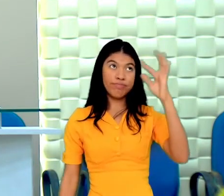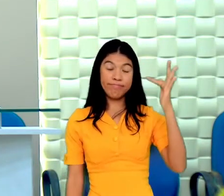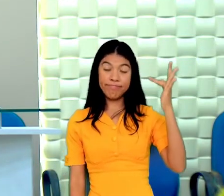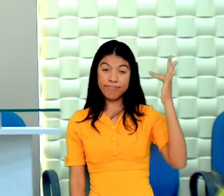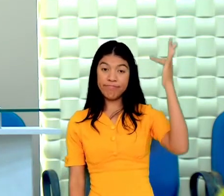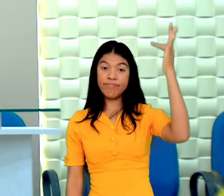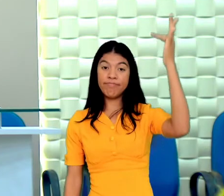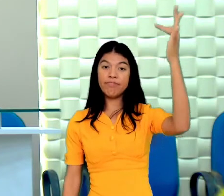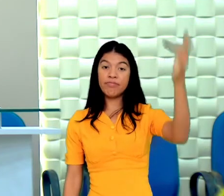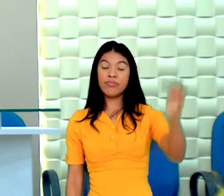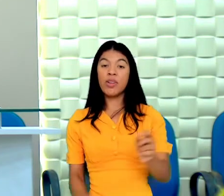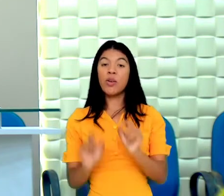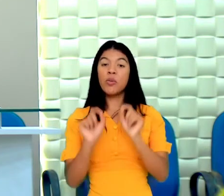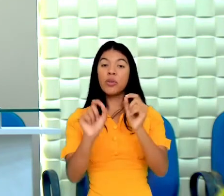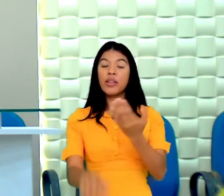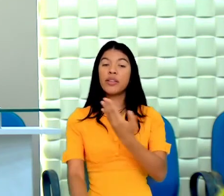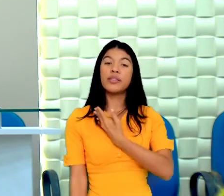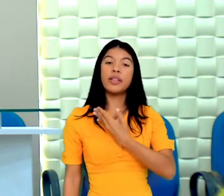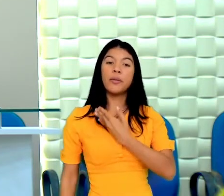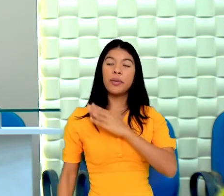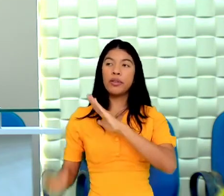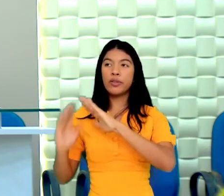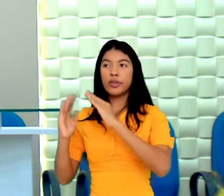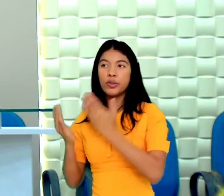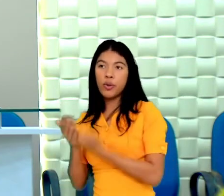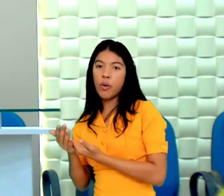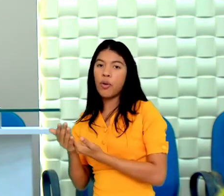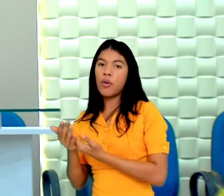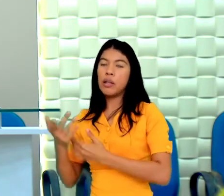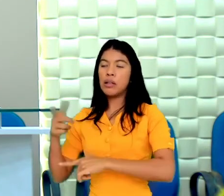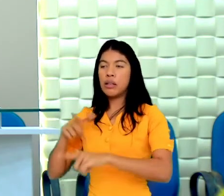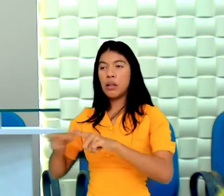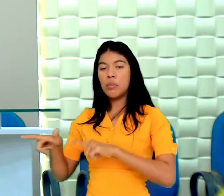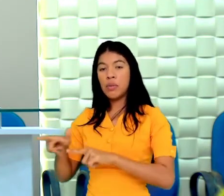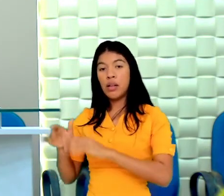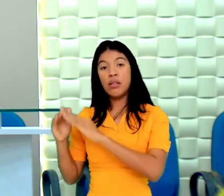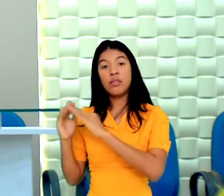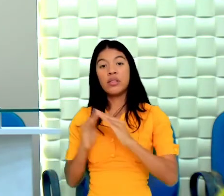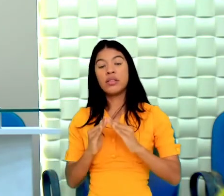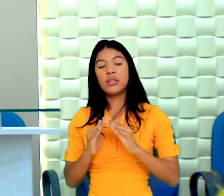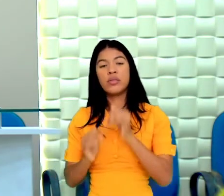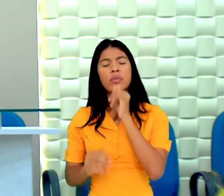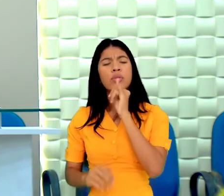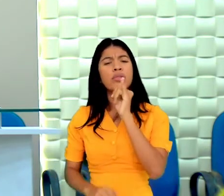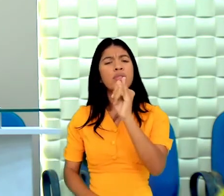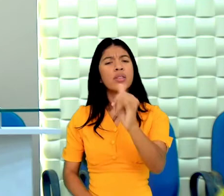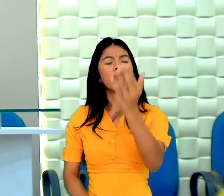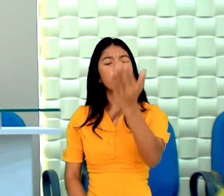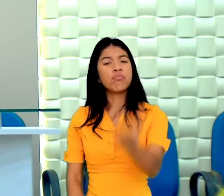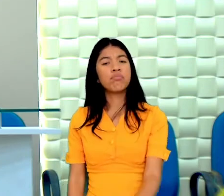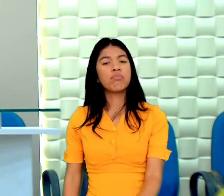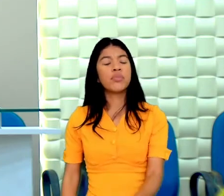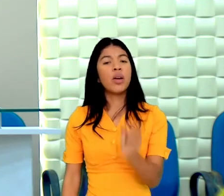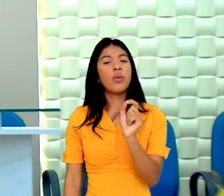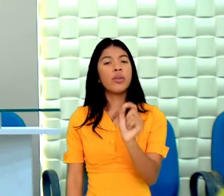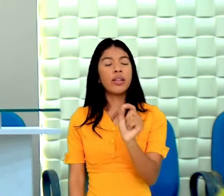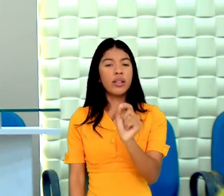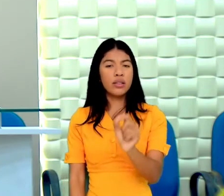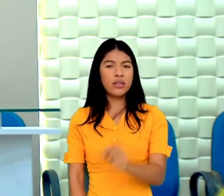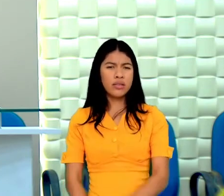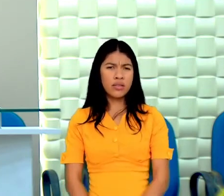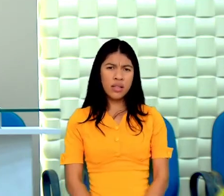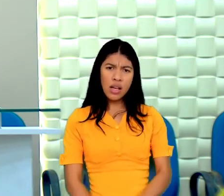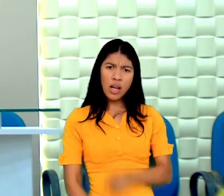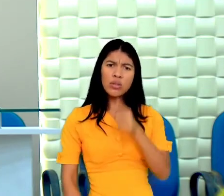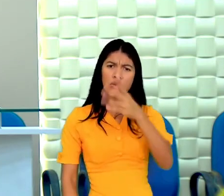O que os seus colegas de escola, de trabalho, o que seus vizinhos vão dizer para você? Você sabia da